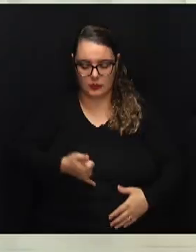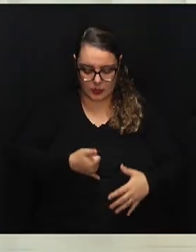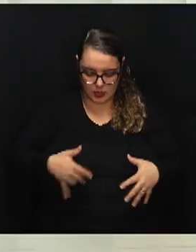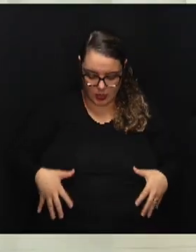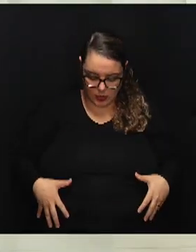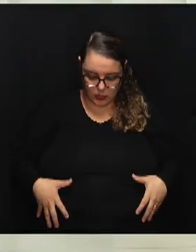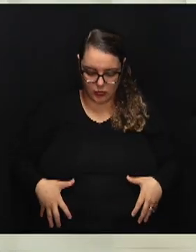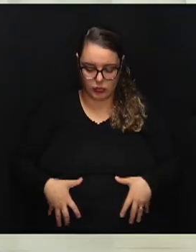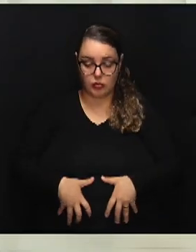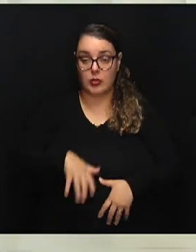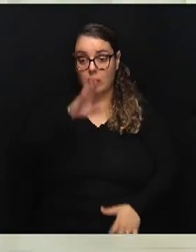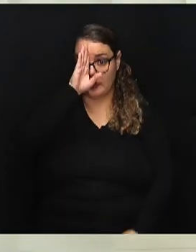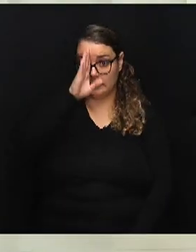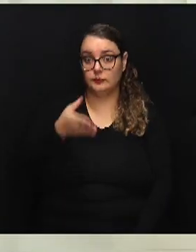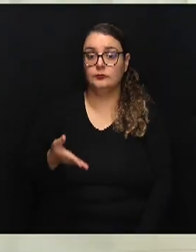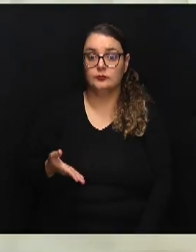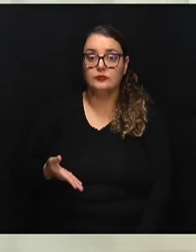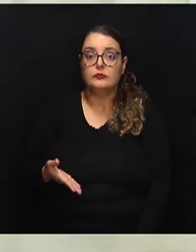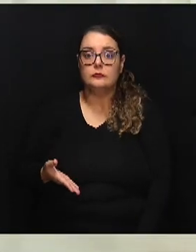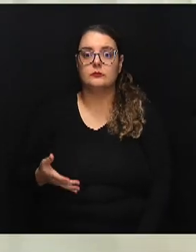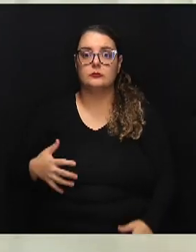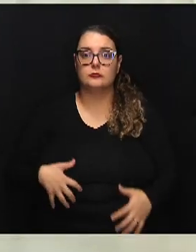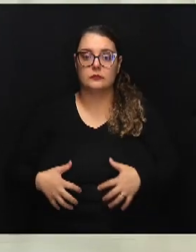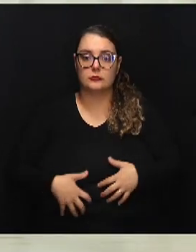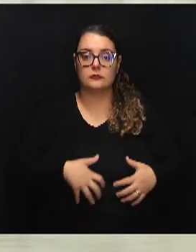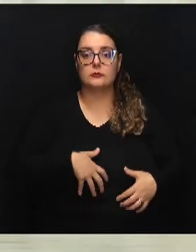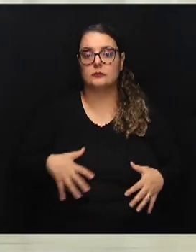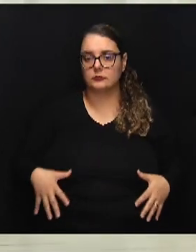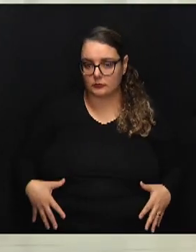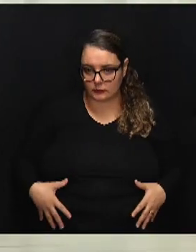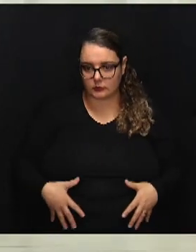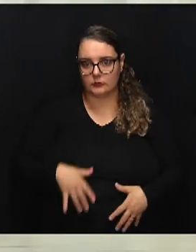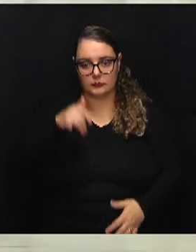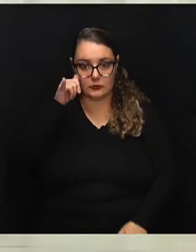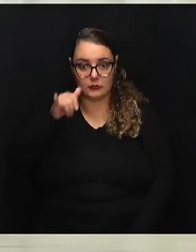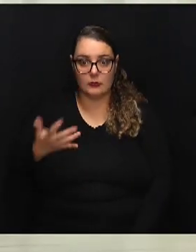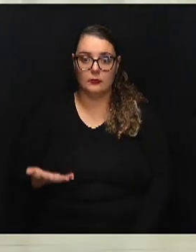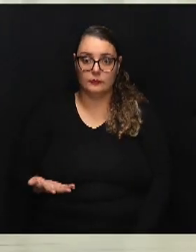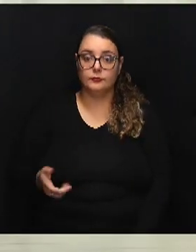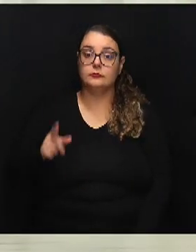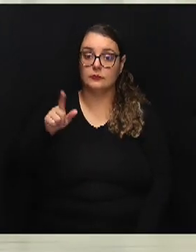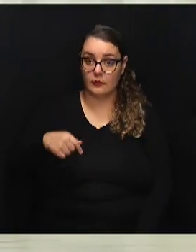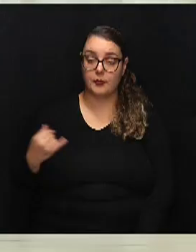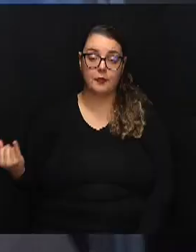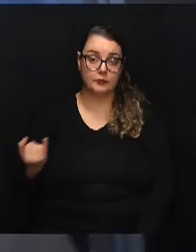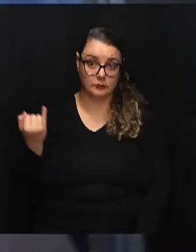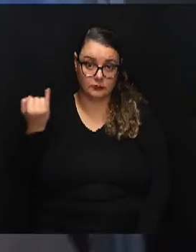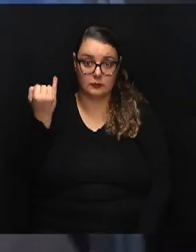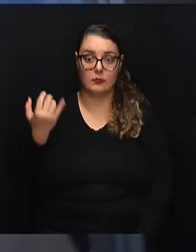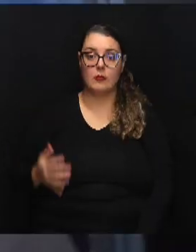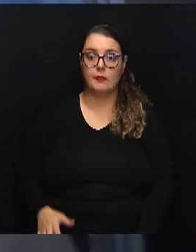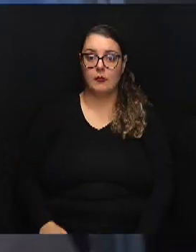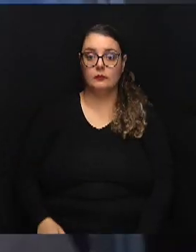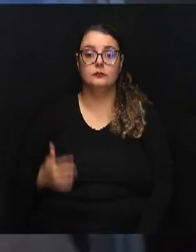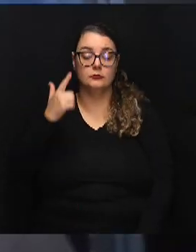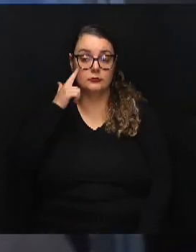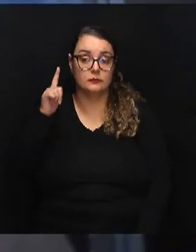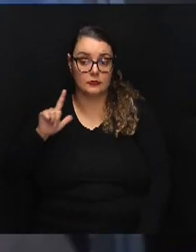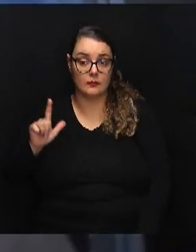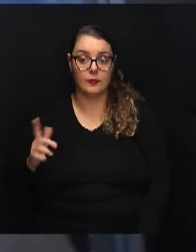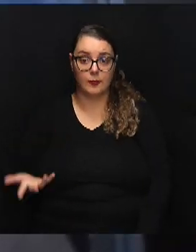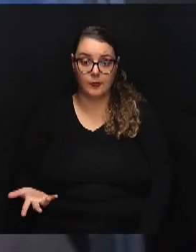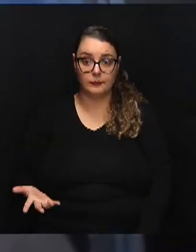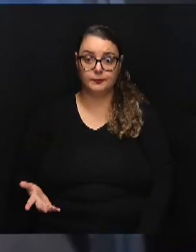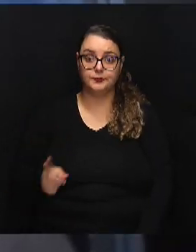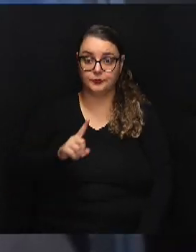principalmente abdominal, entre os órgãos abdominais, né, então são fatores importantes. E, obviamente, aí, só para